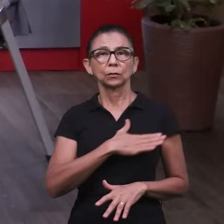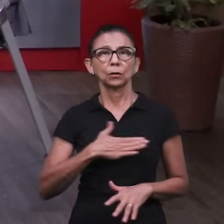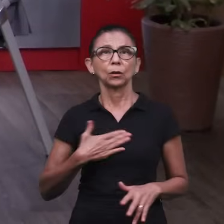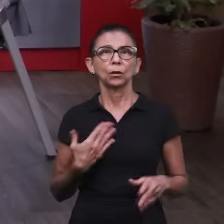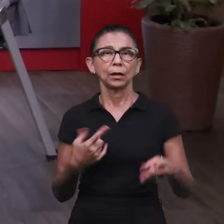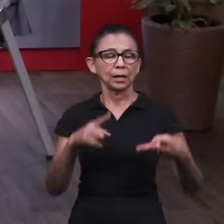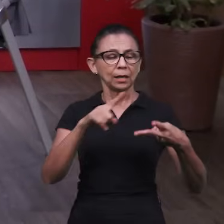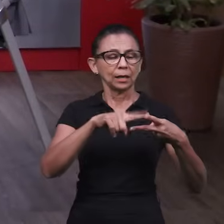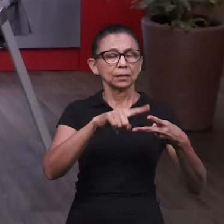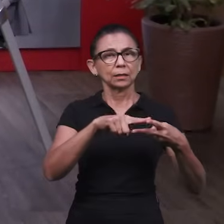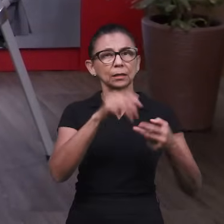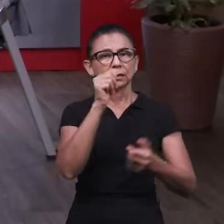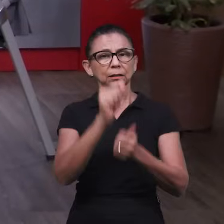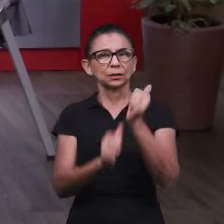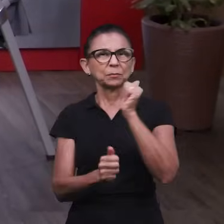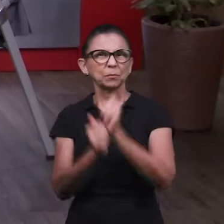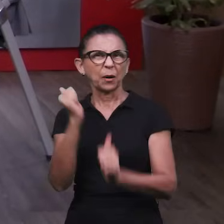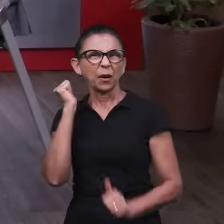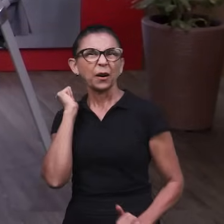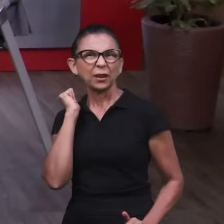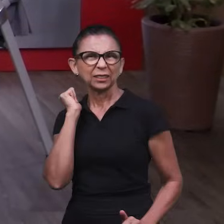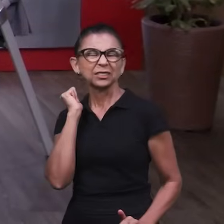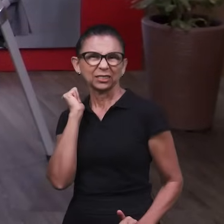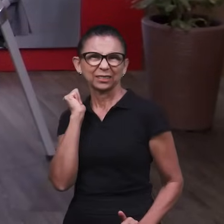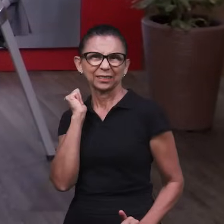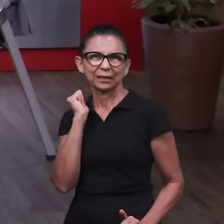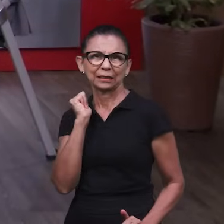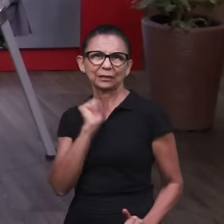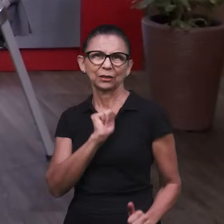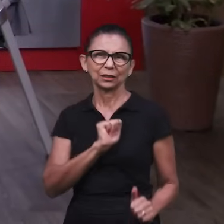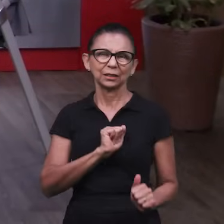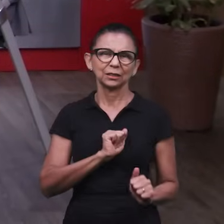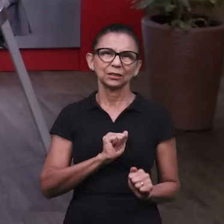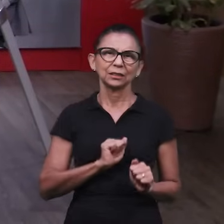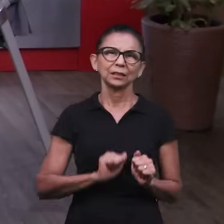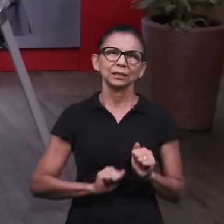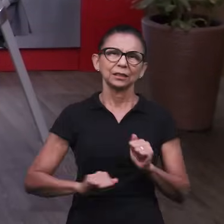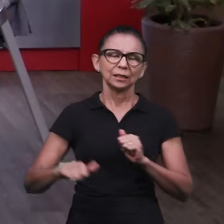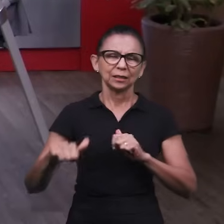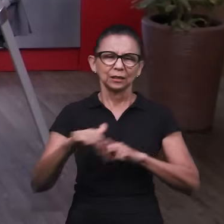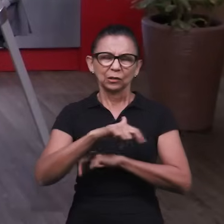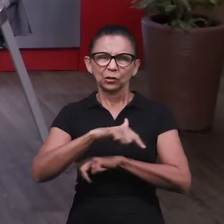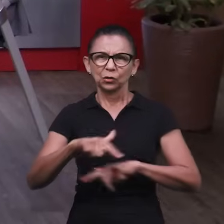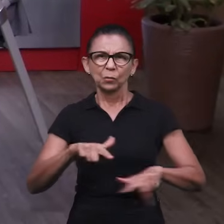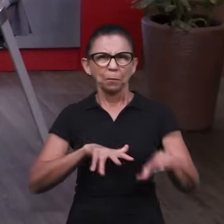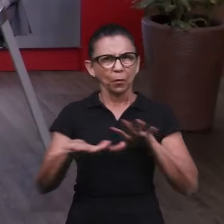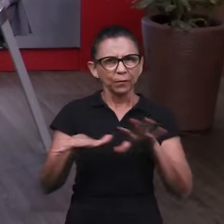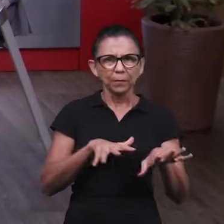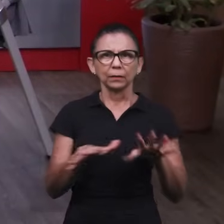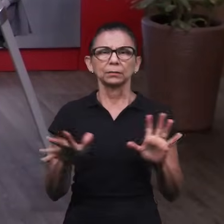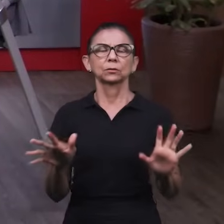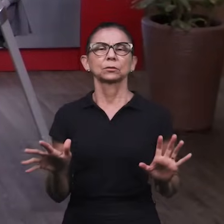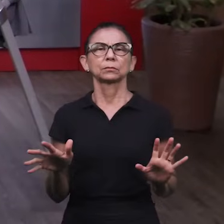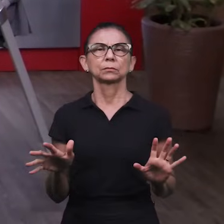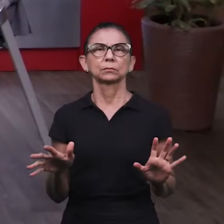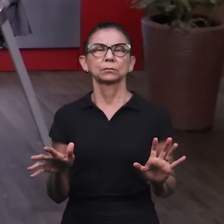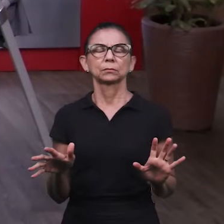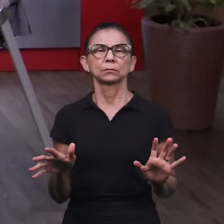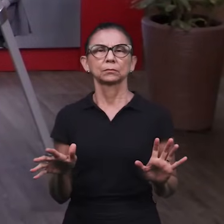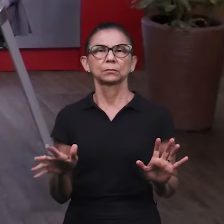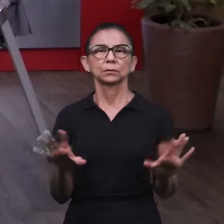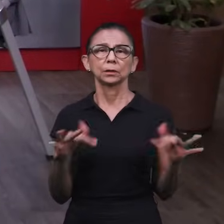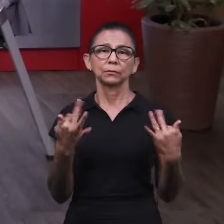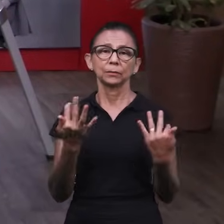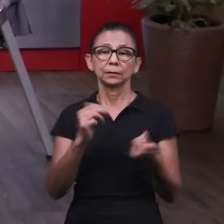voltado ao esporte, ele gosta de atividades que ele vai se movimentar. Então a família ela precisa se adaptar nesse sentido. Assim, não